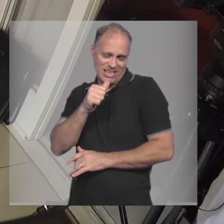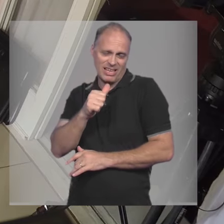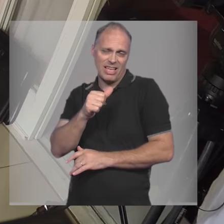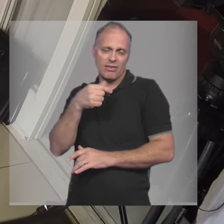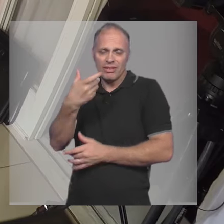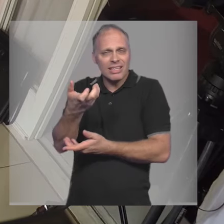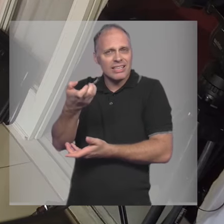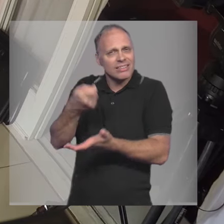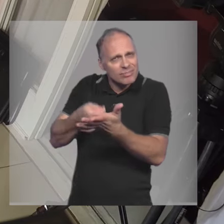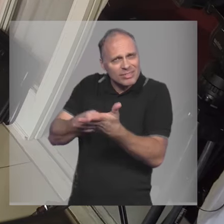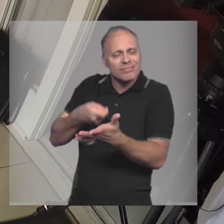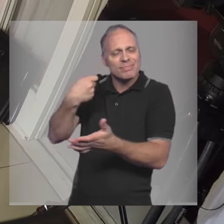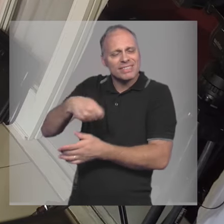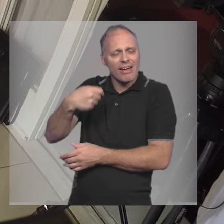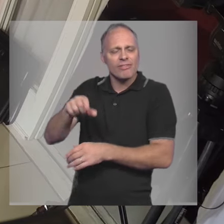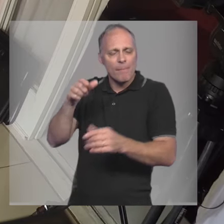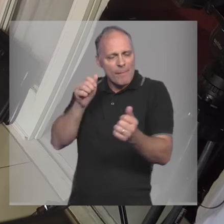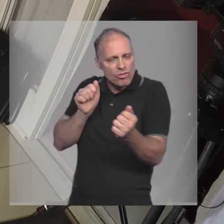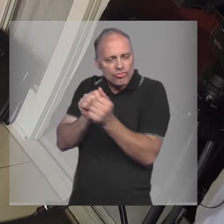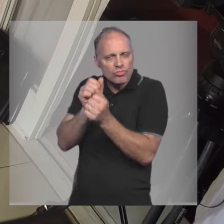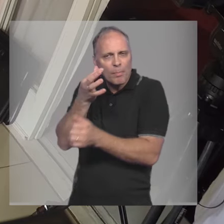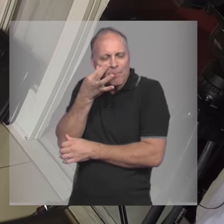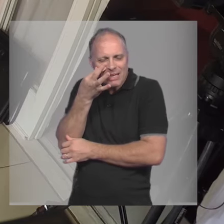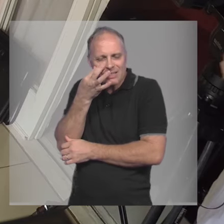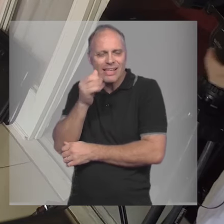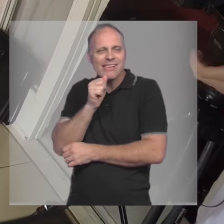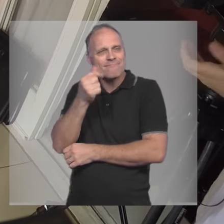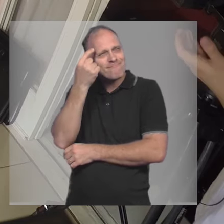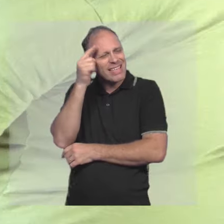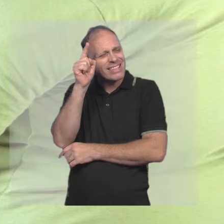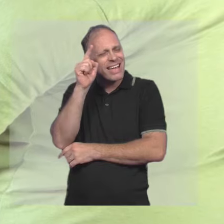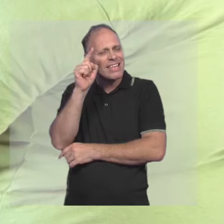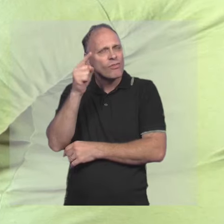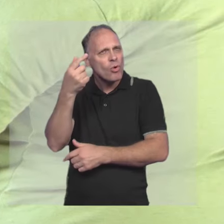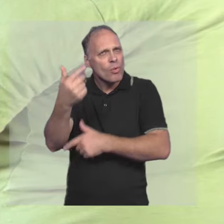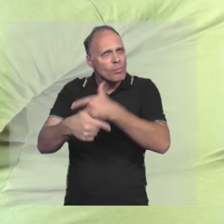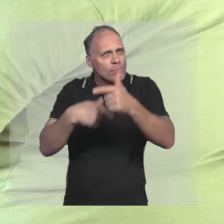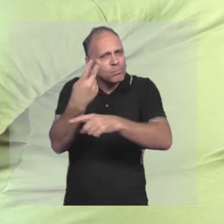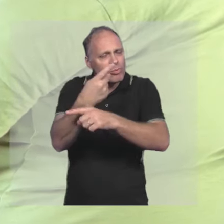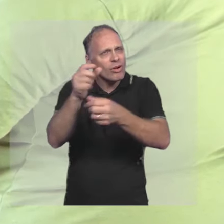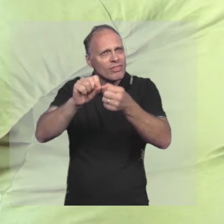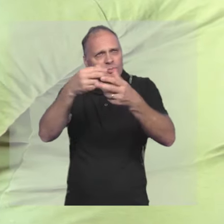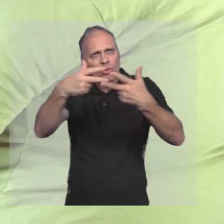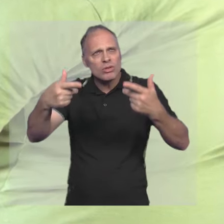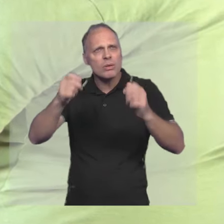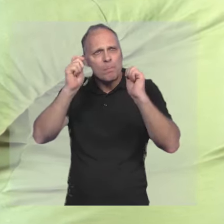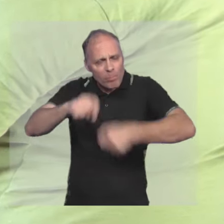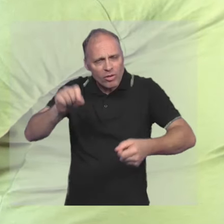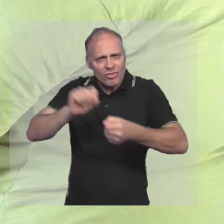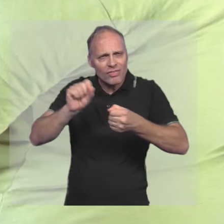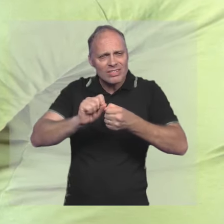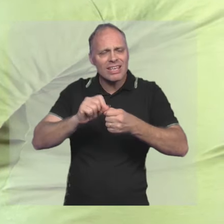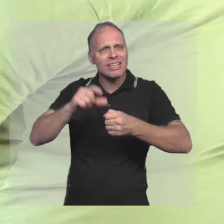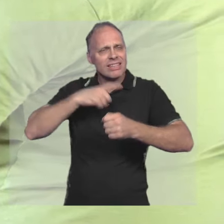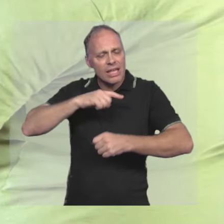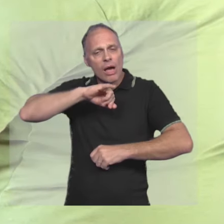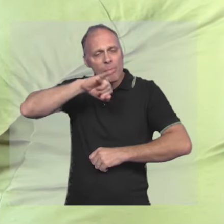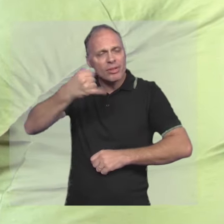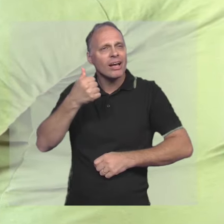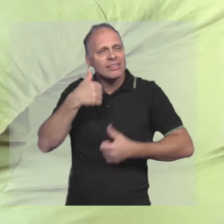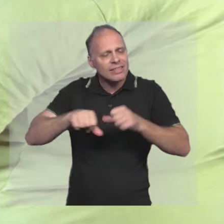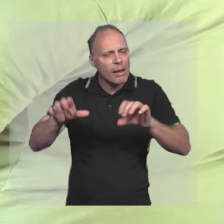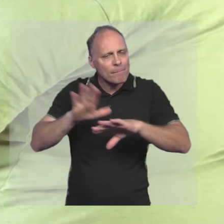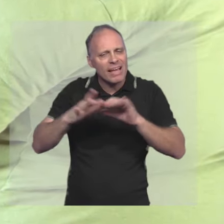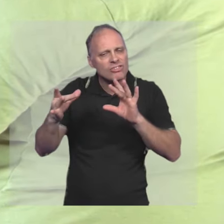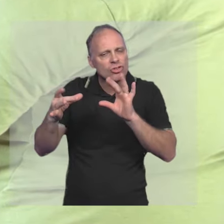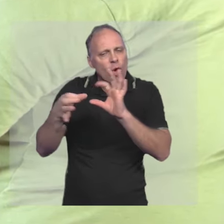mais. Foi aí que a gente teve essa ideia de, vamos procurar algum nicho, alguma coisa que tu realmente gosta de fazer e que te proporcione não